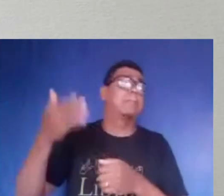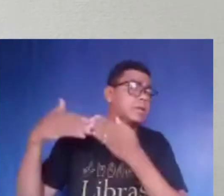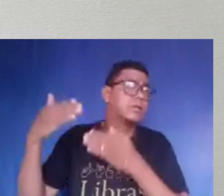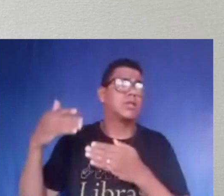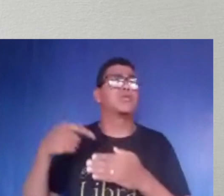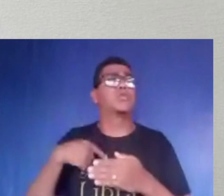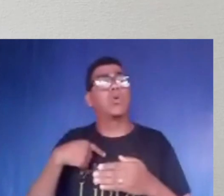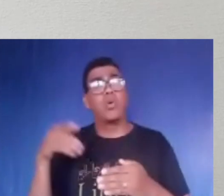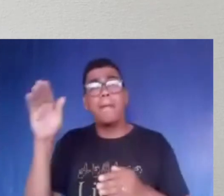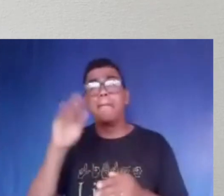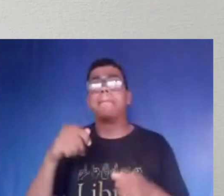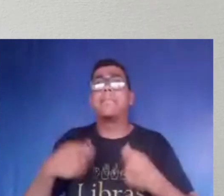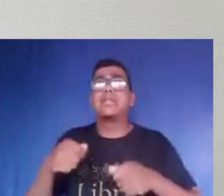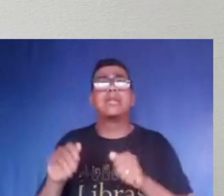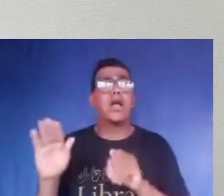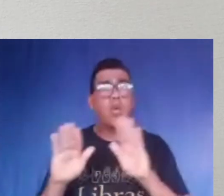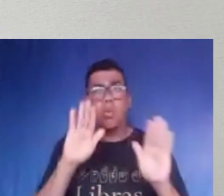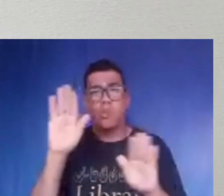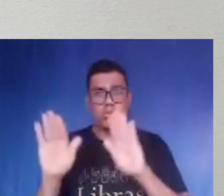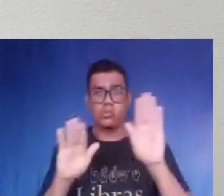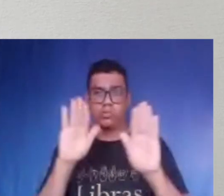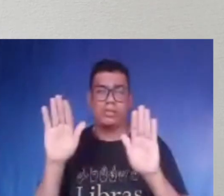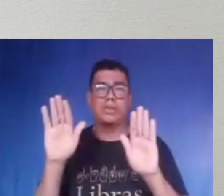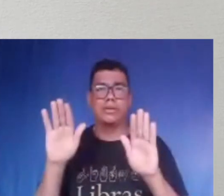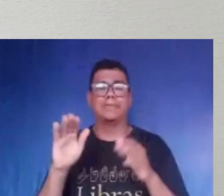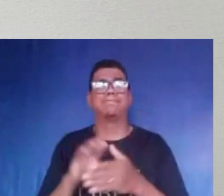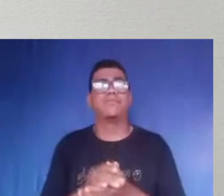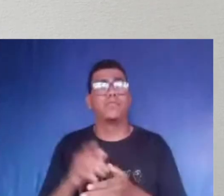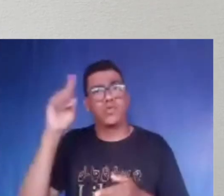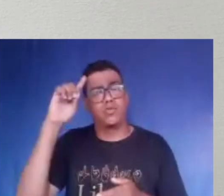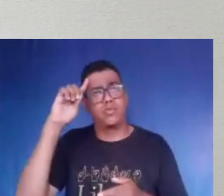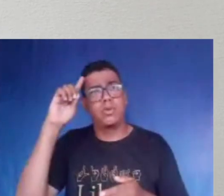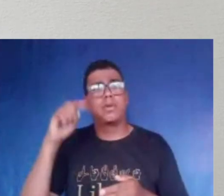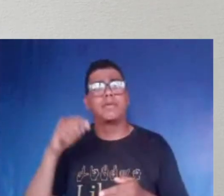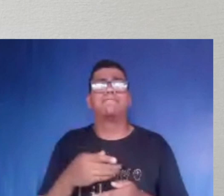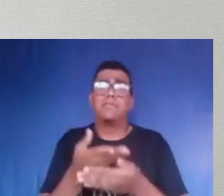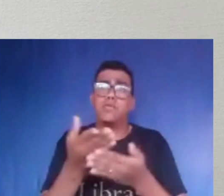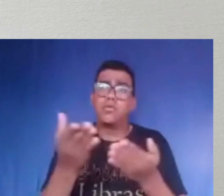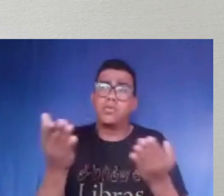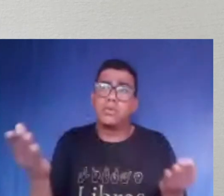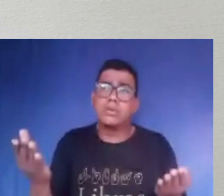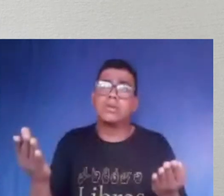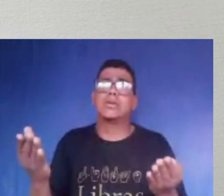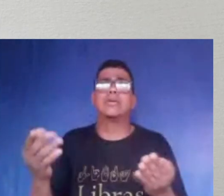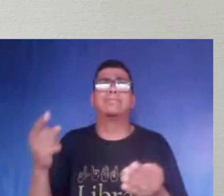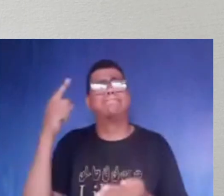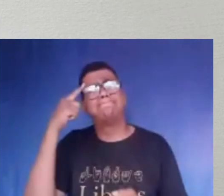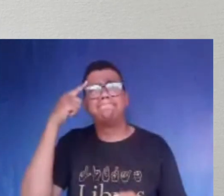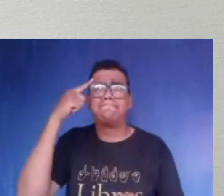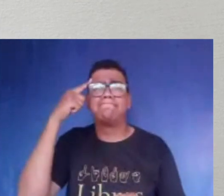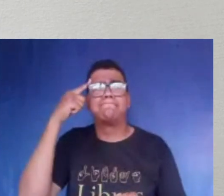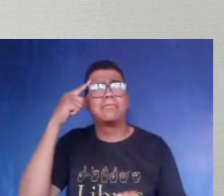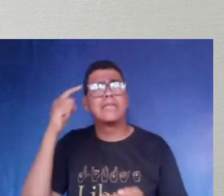pouco mais em casa, de se precaver, de ter algumas medidas de proteção no nosso dia a dia. E você imagine isso dentro de